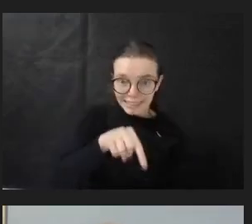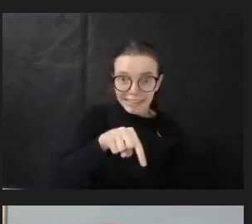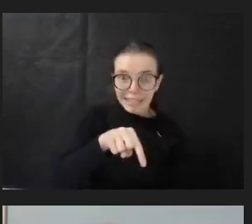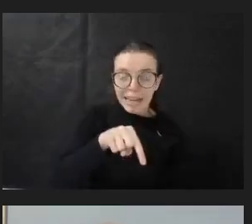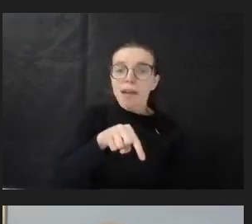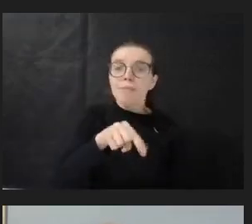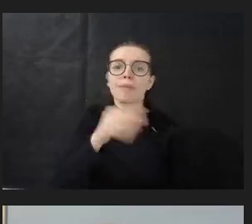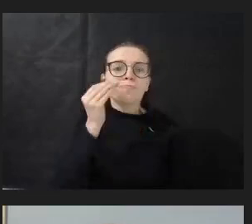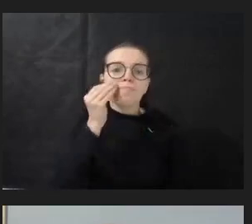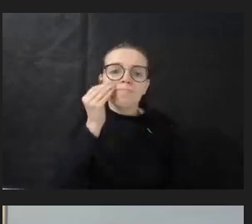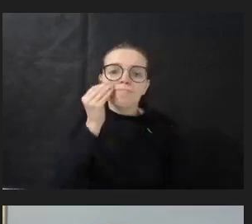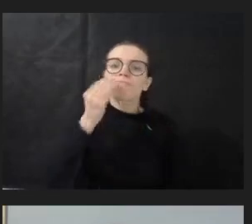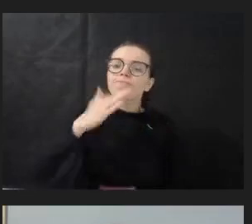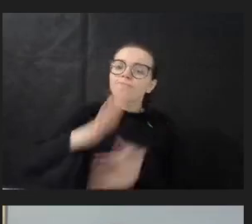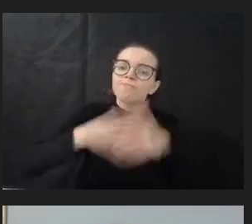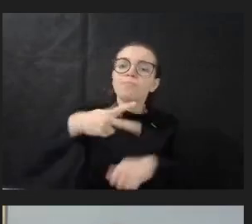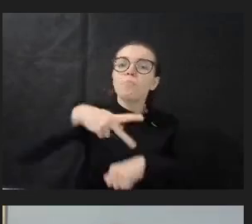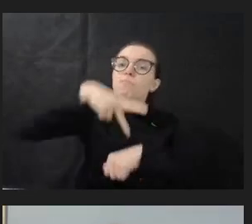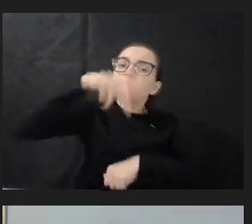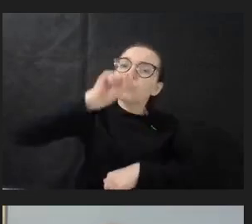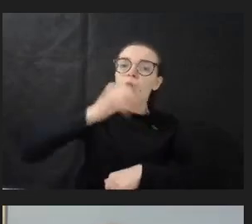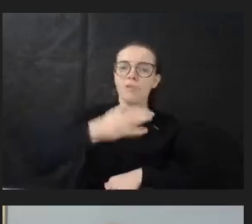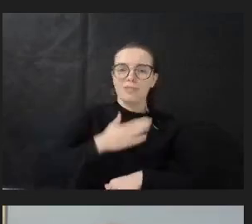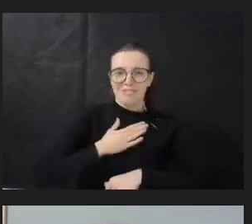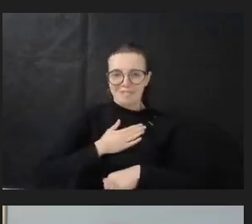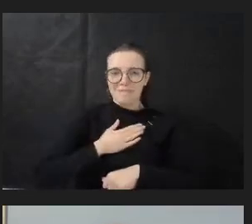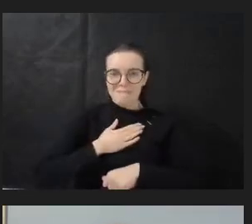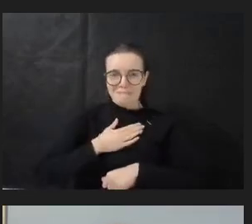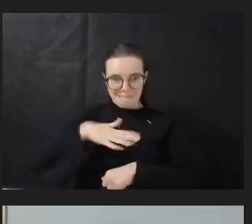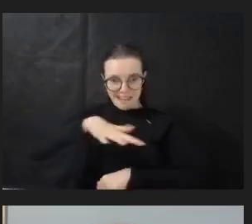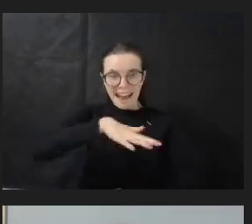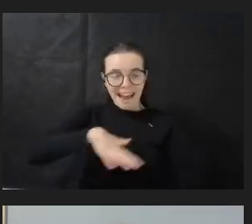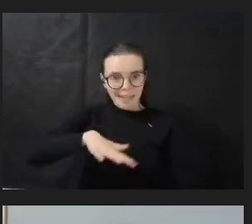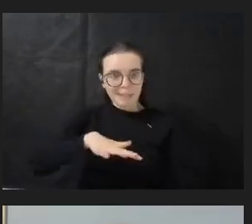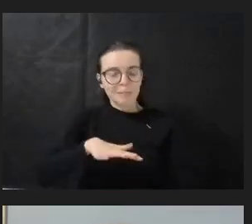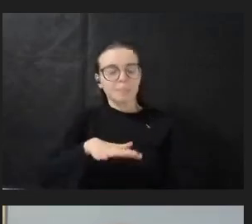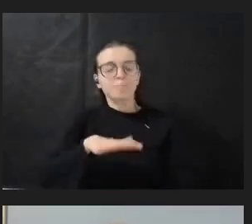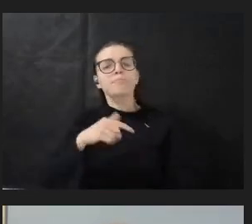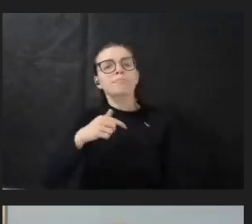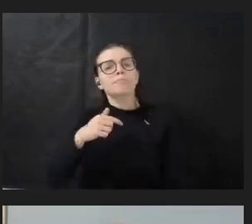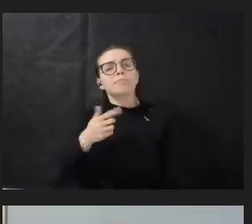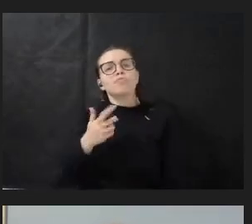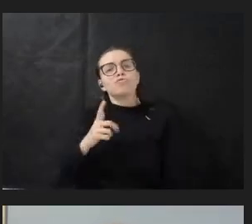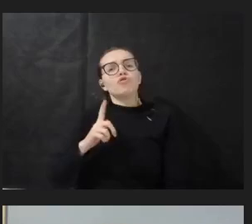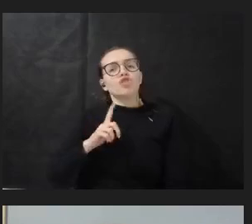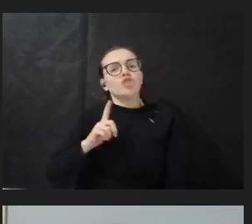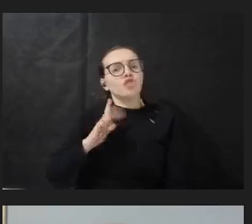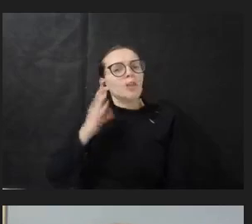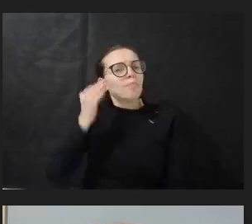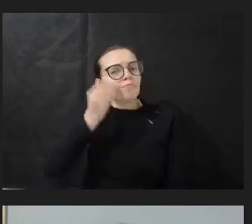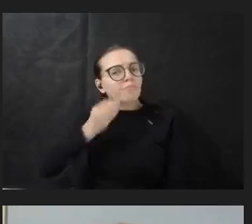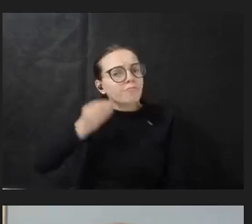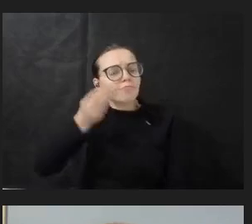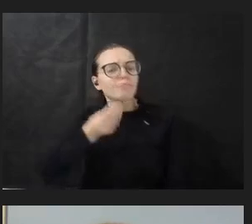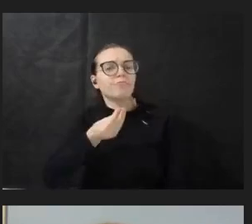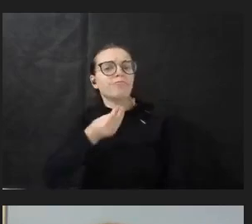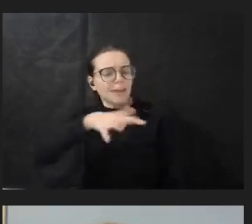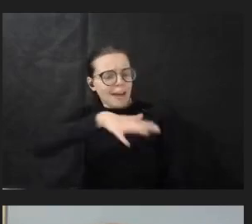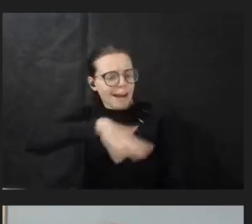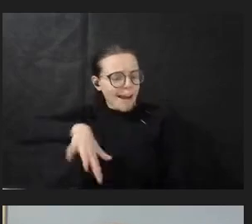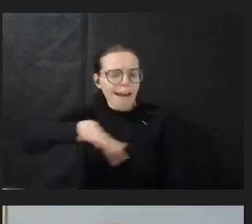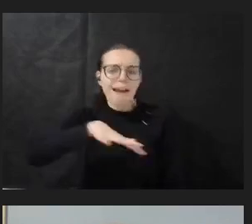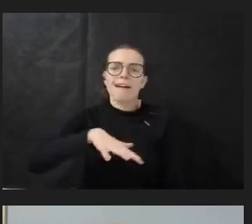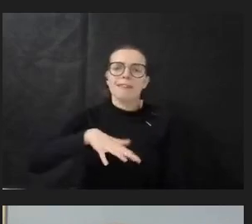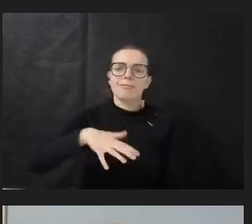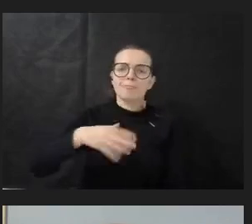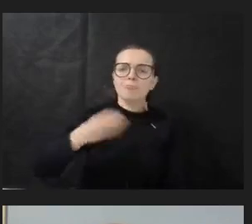de uma pós-graduação, porque eu tinha muito conhecimento técnico sobre fisiologia do sistema